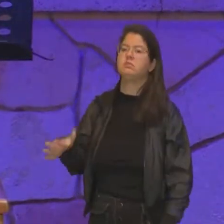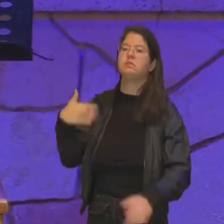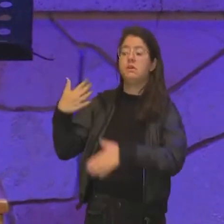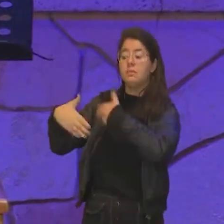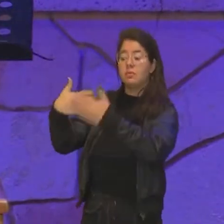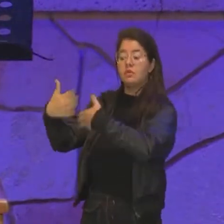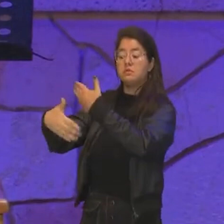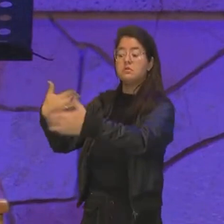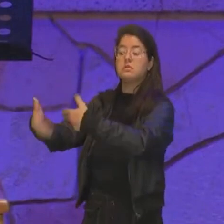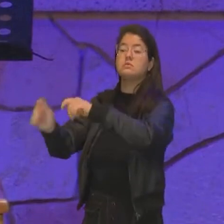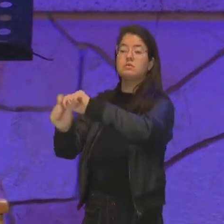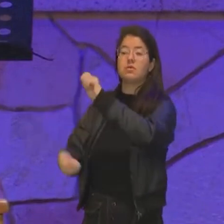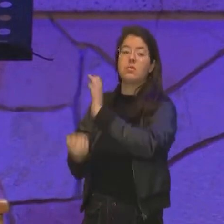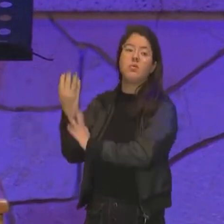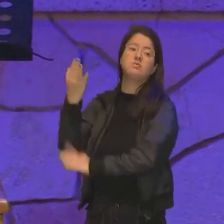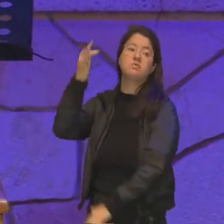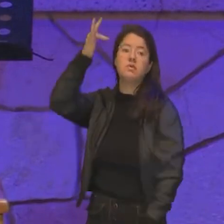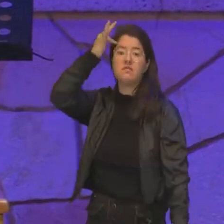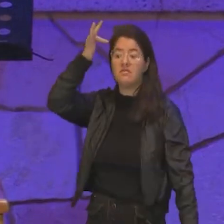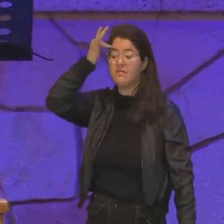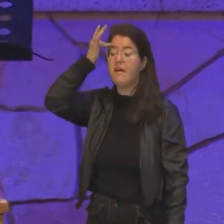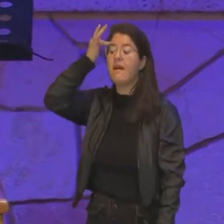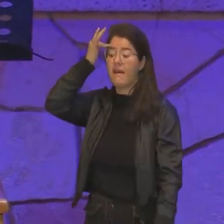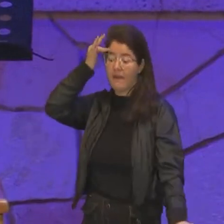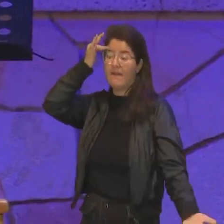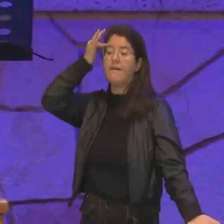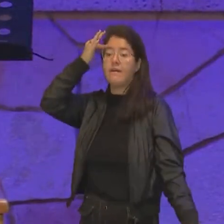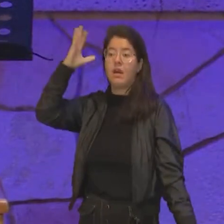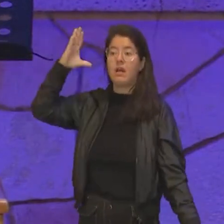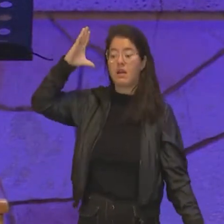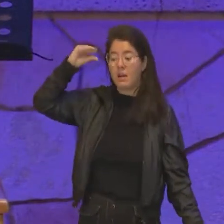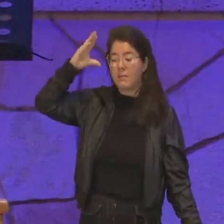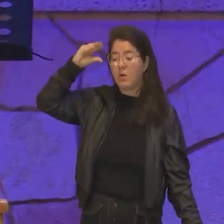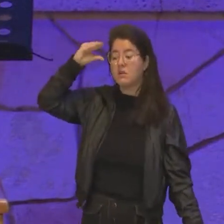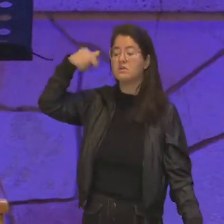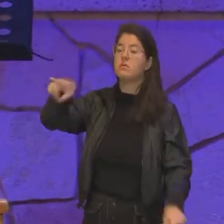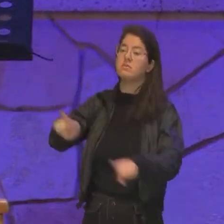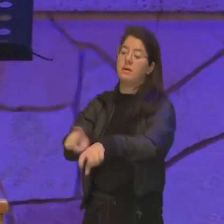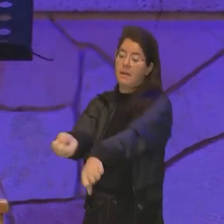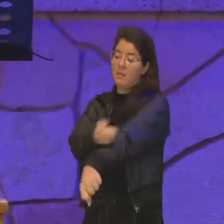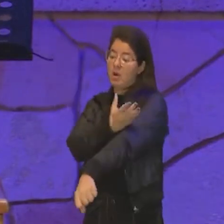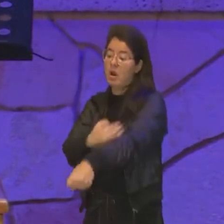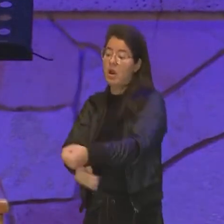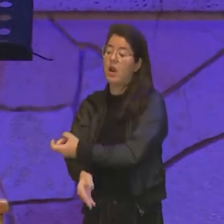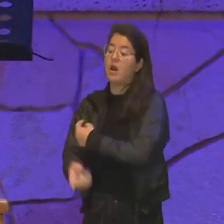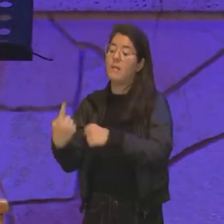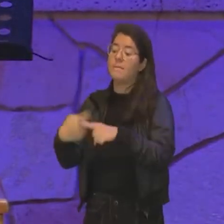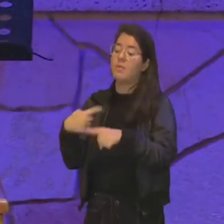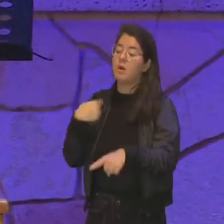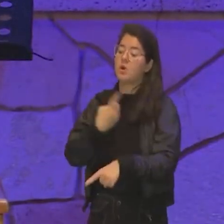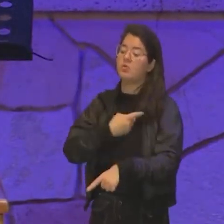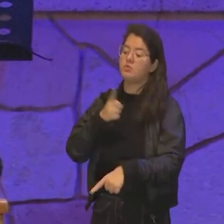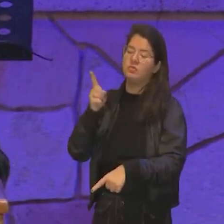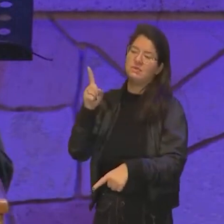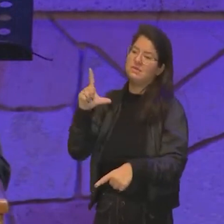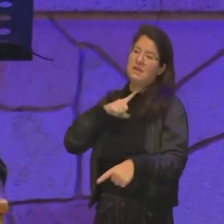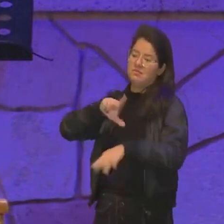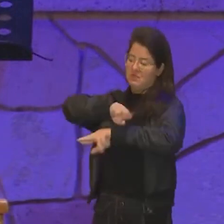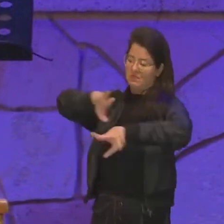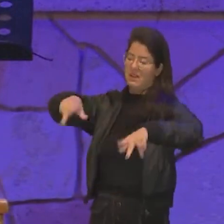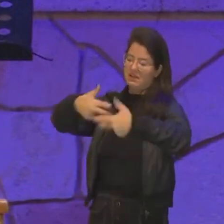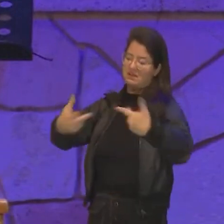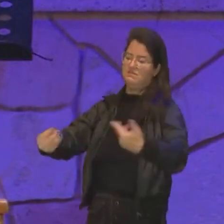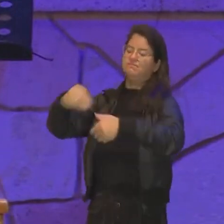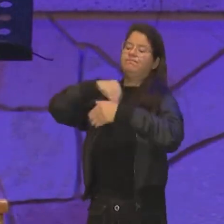de construção de fé, de amadurecimento emocional, porque nós somos um conjunto de coisas,